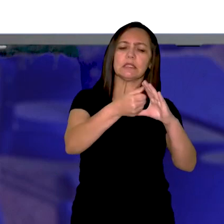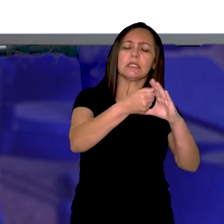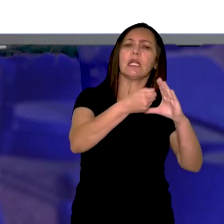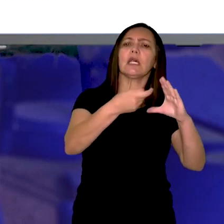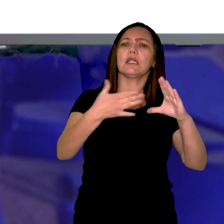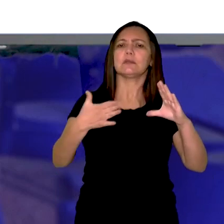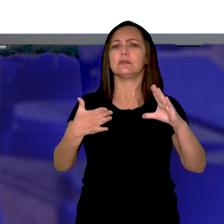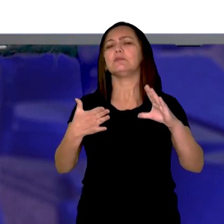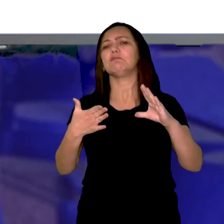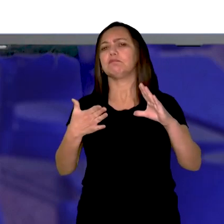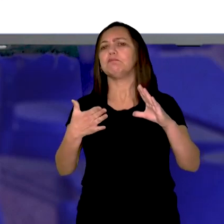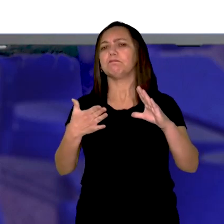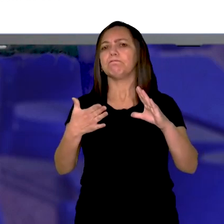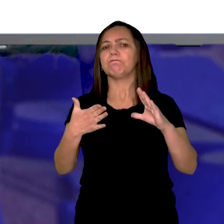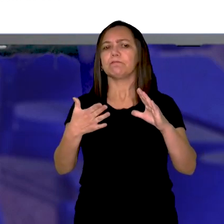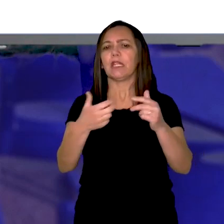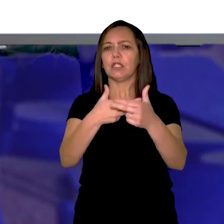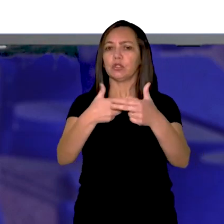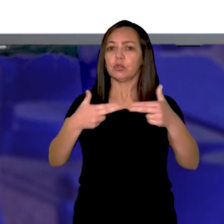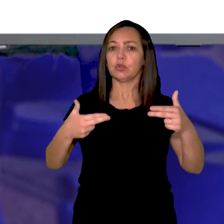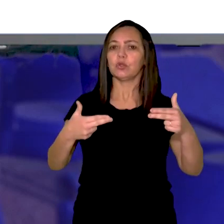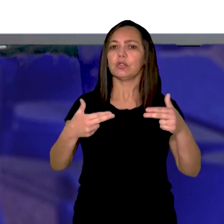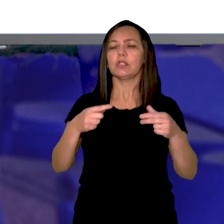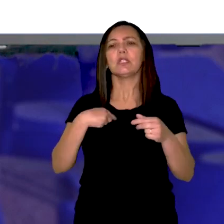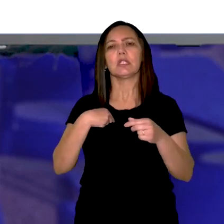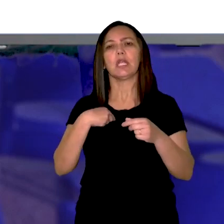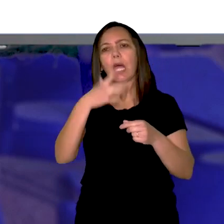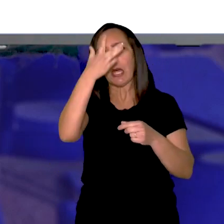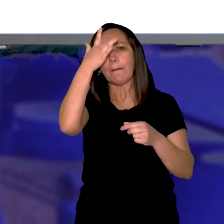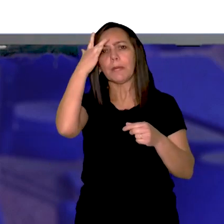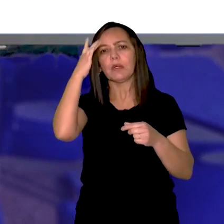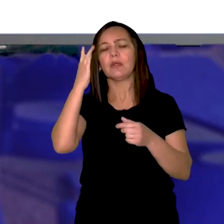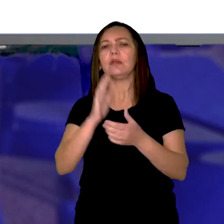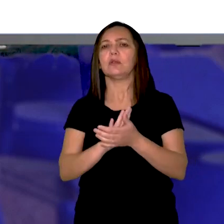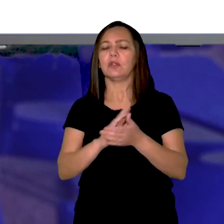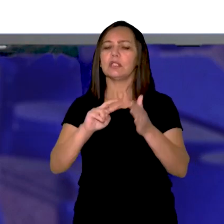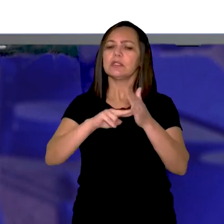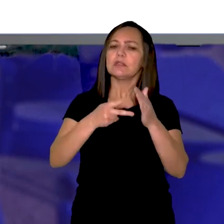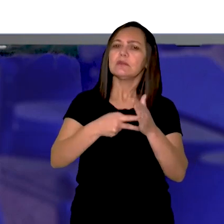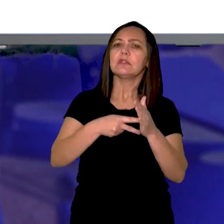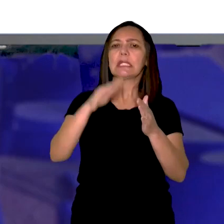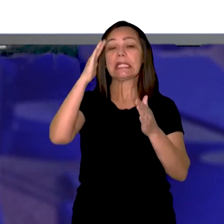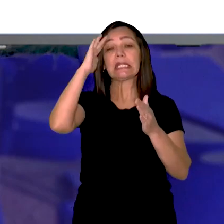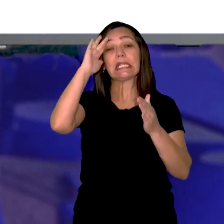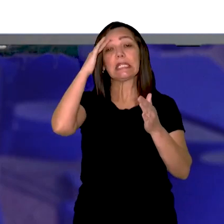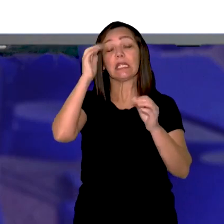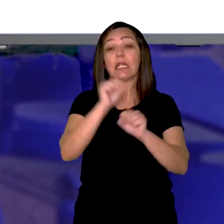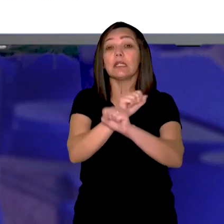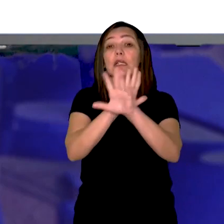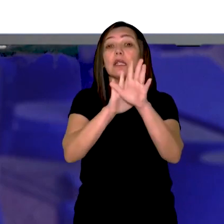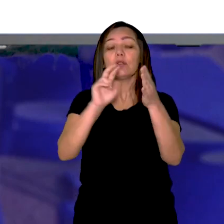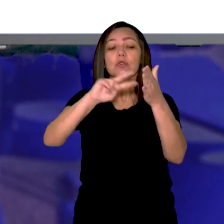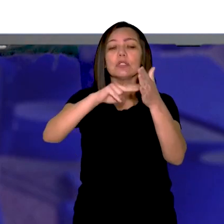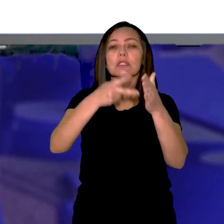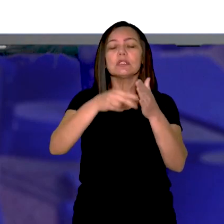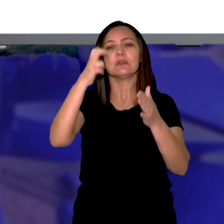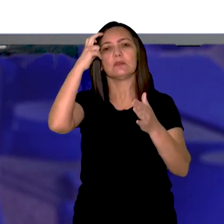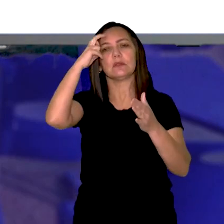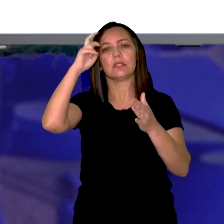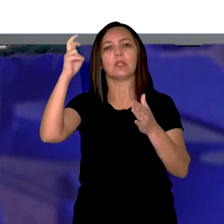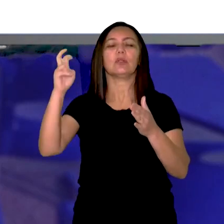caracteres simbólicos que determinam o que é a cultura, ou que possibilitam o